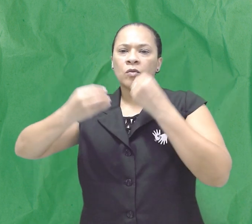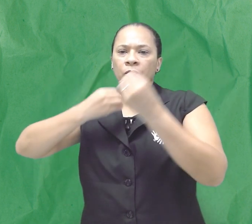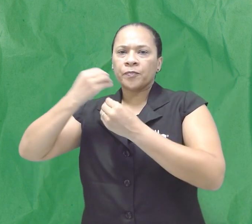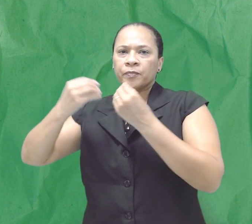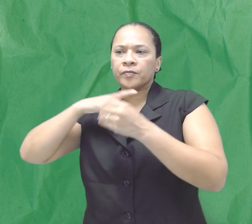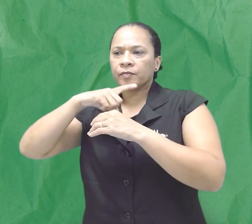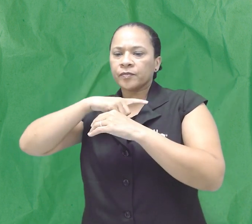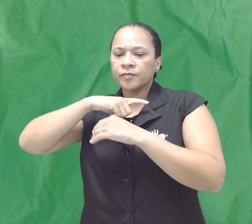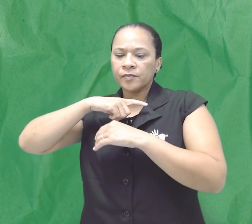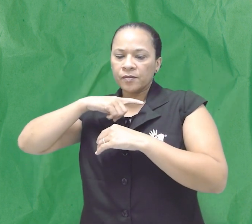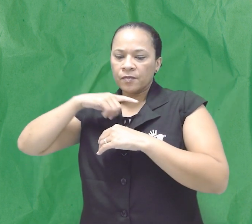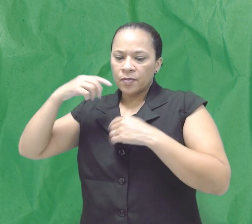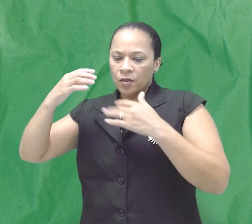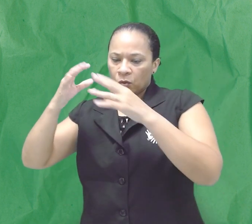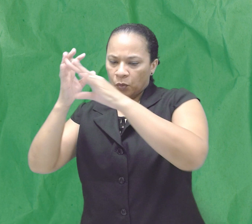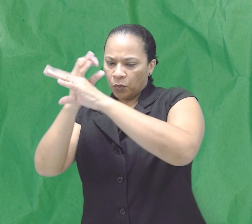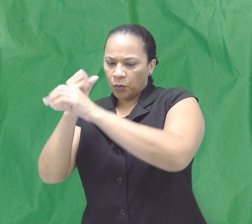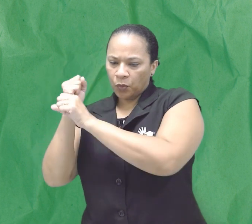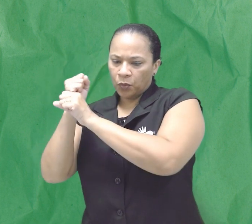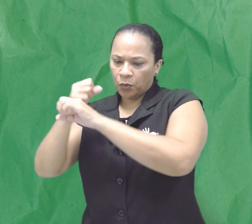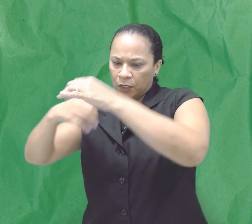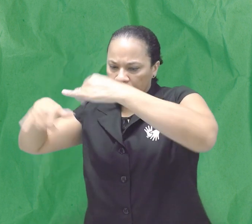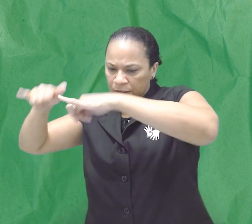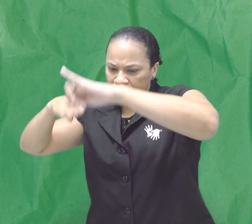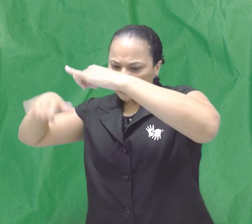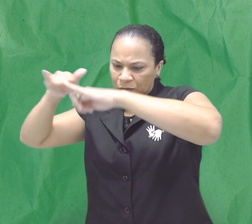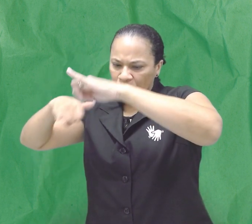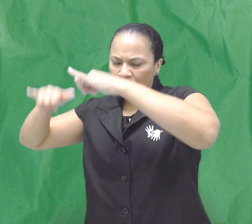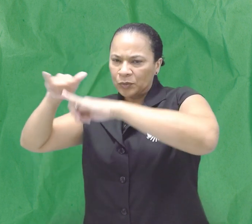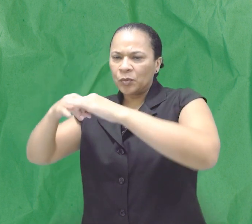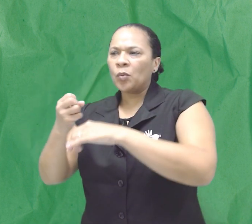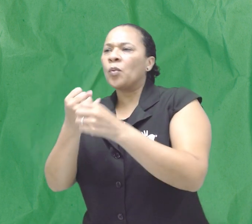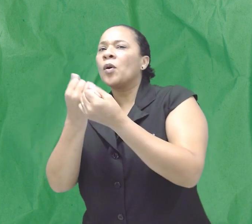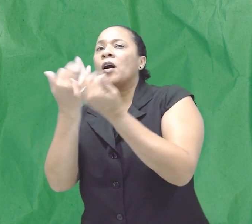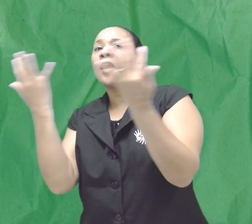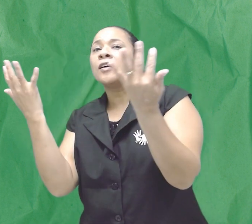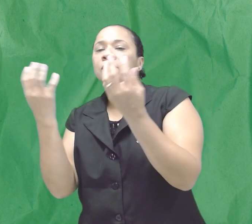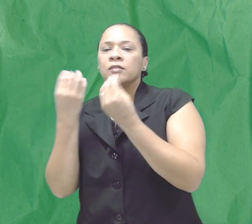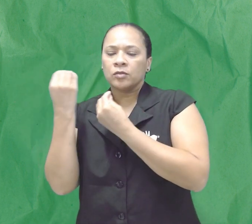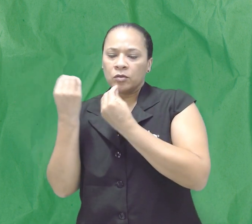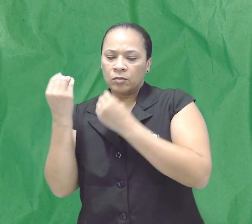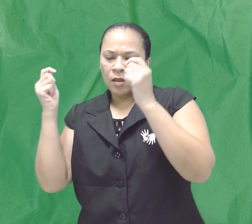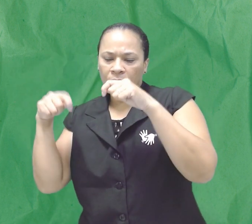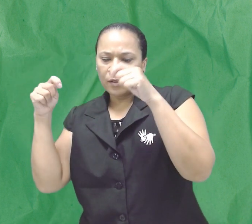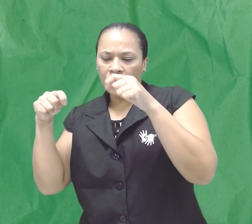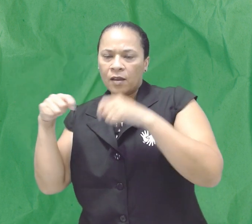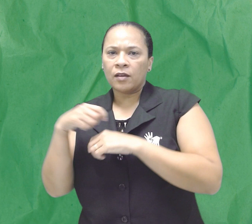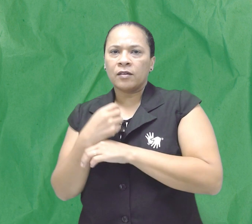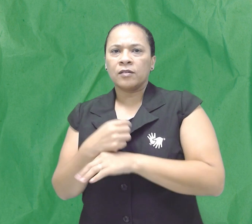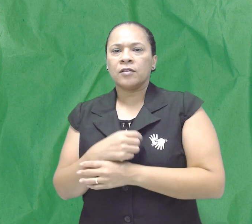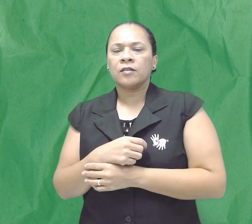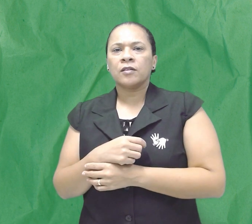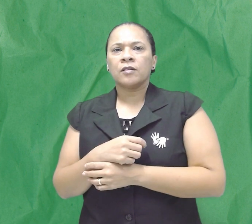sabendo a relação ácido-base, né, nós conseguimos determinar essa relação daqui, ó. Por exemplo,